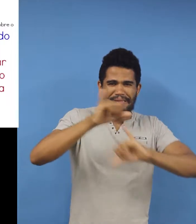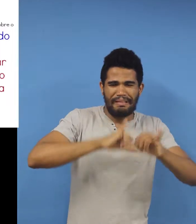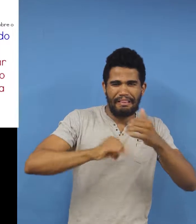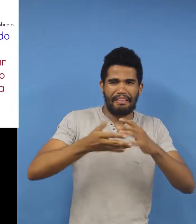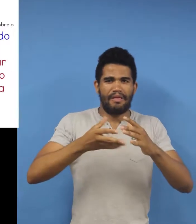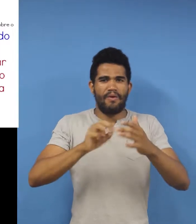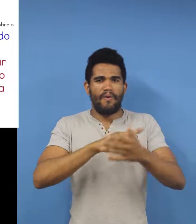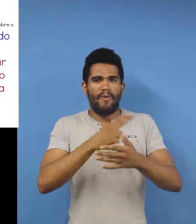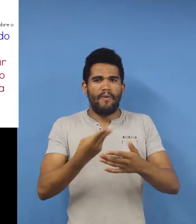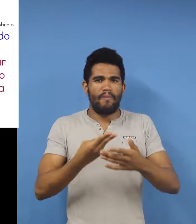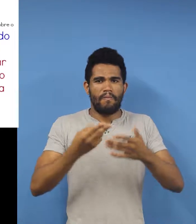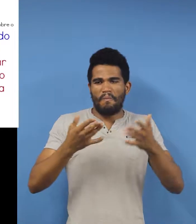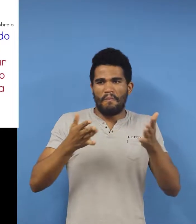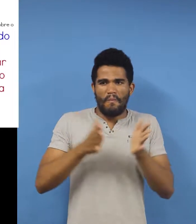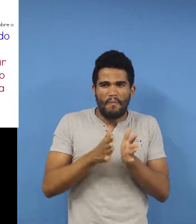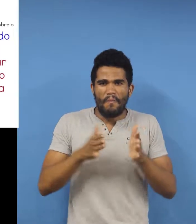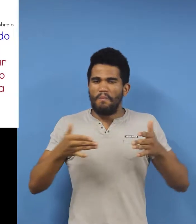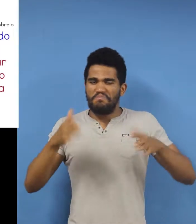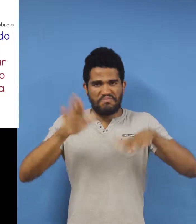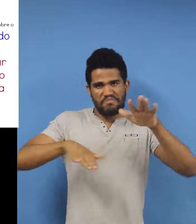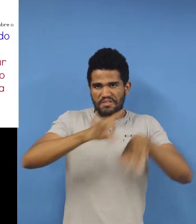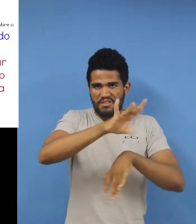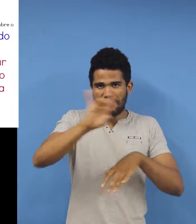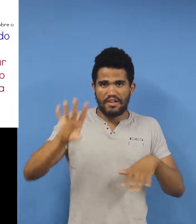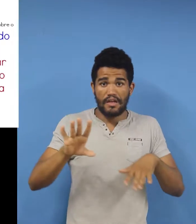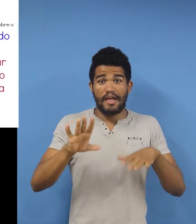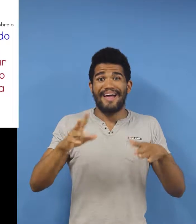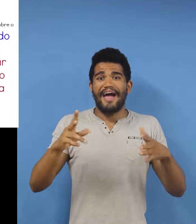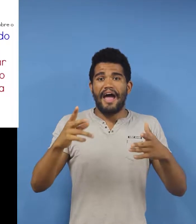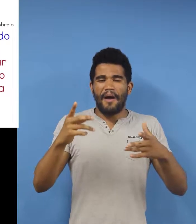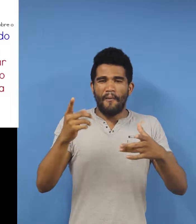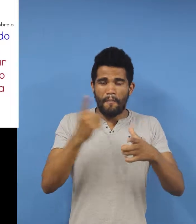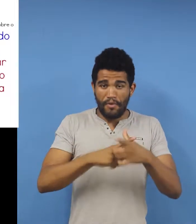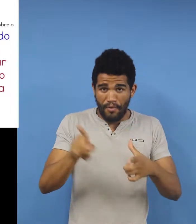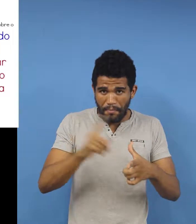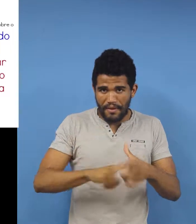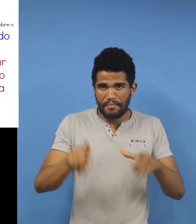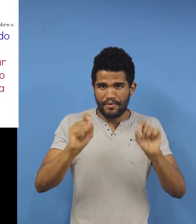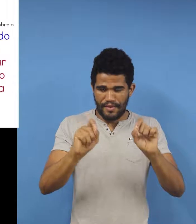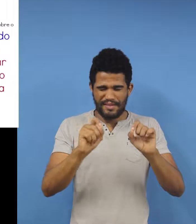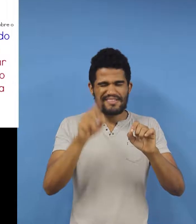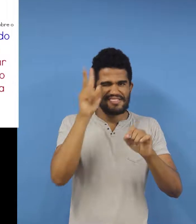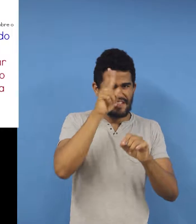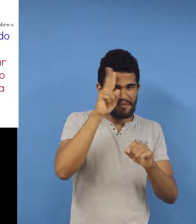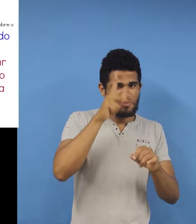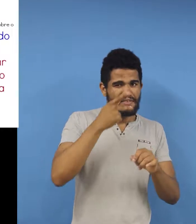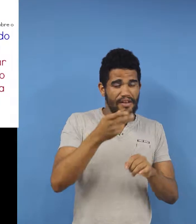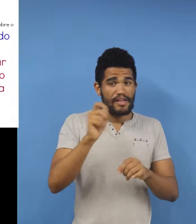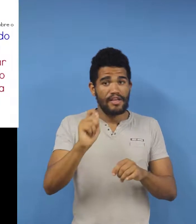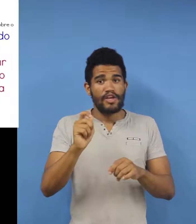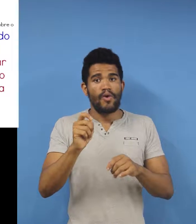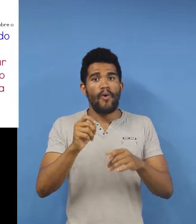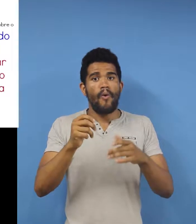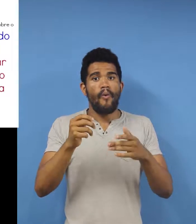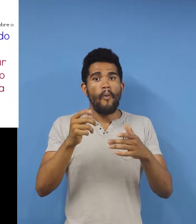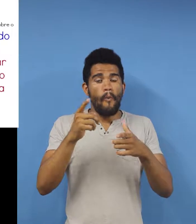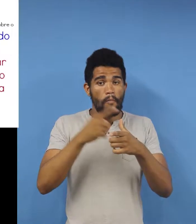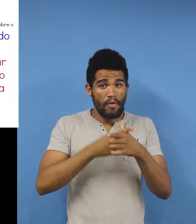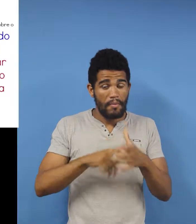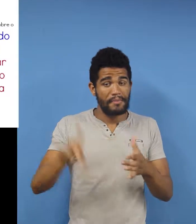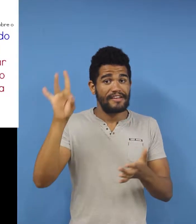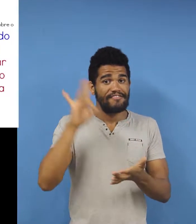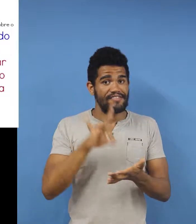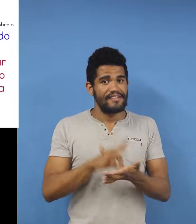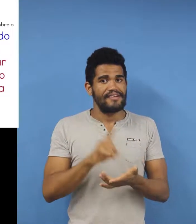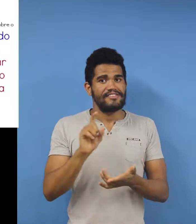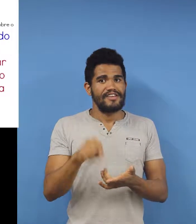restrição alimentar ou à ingestão de substâncias hipercalóricas, depende do resultado que ela quer alcançar. O desequilíbrio dessa prática, lembra que eu